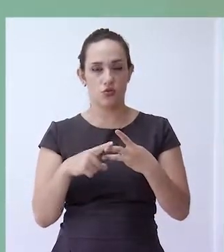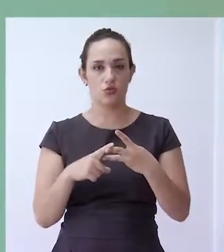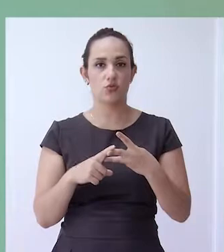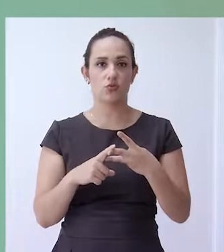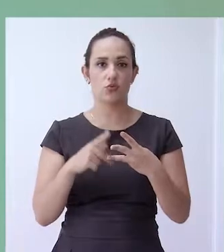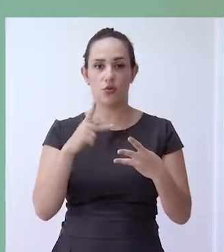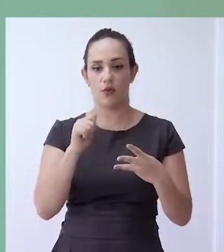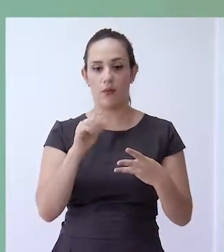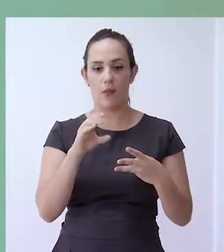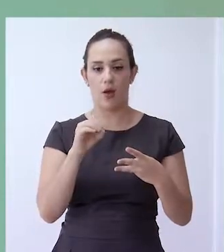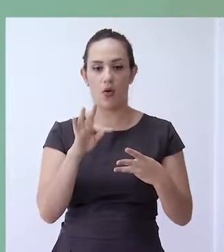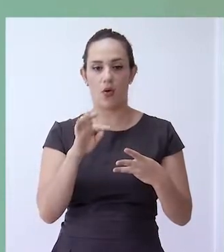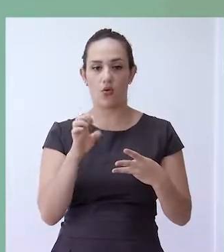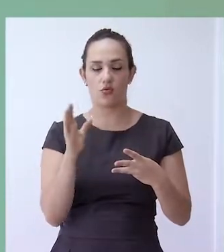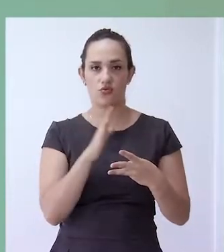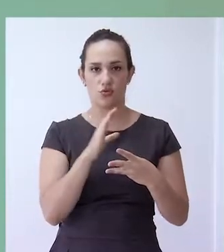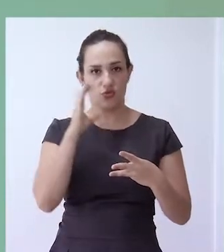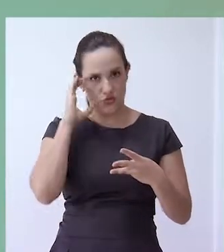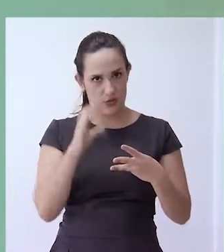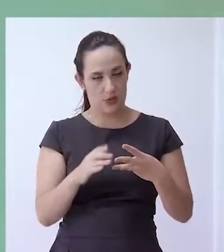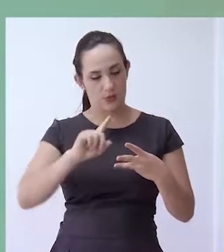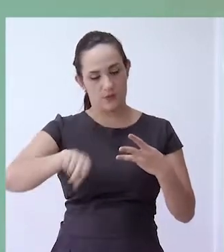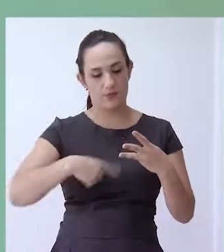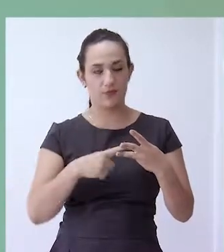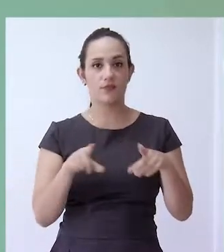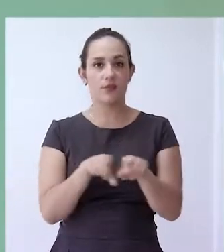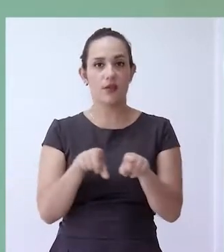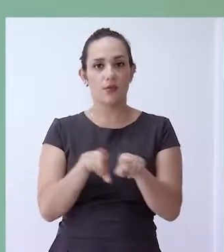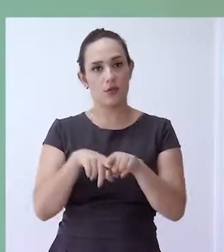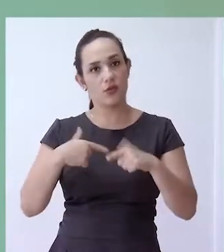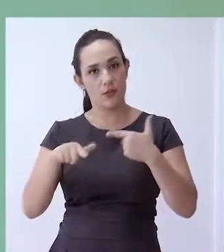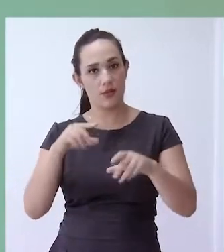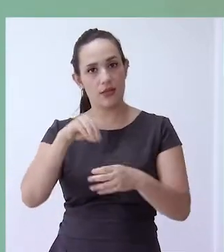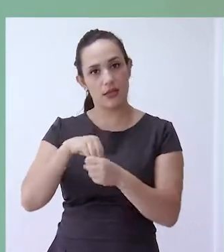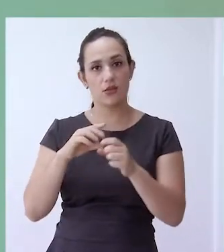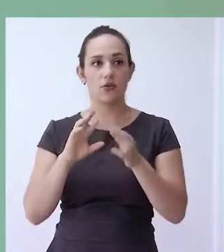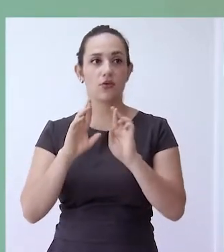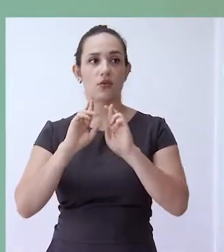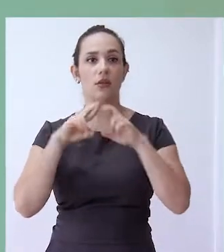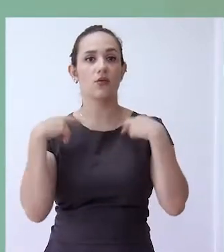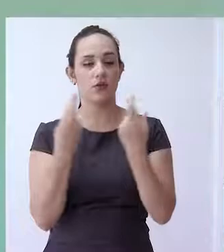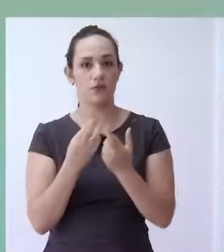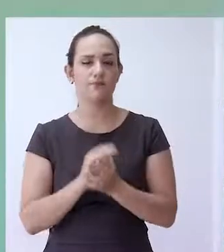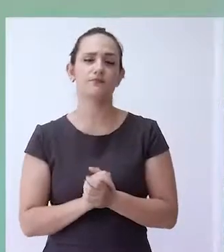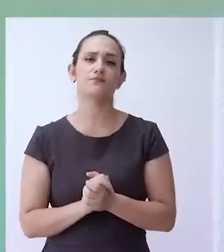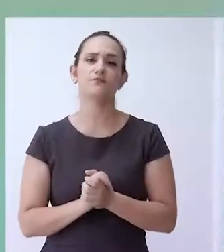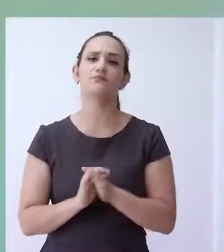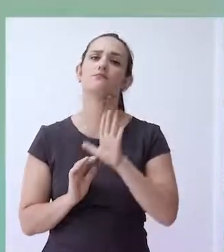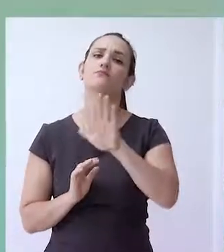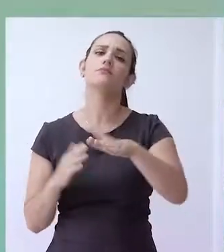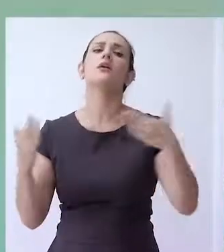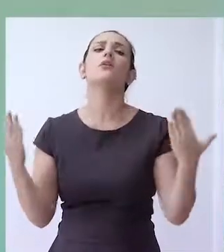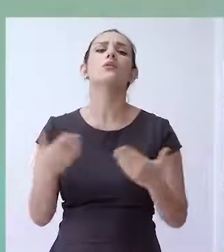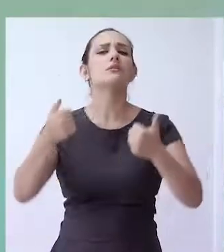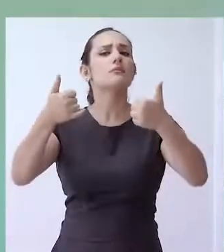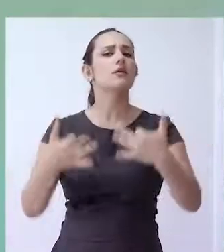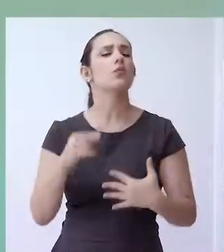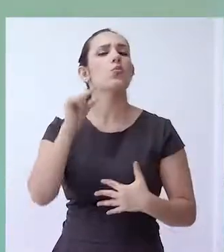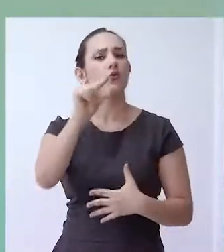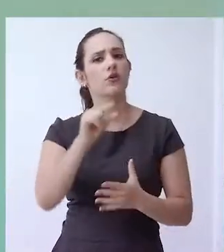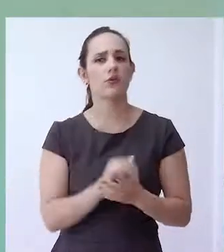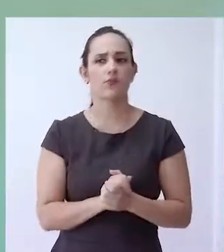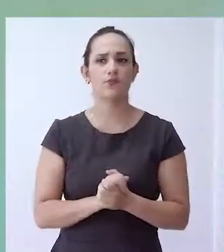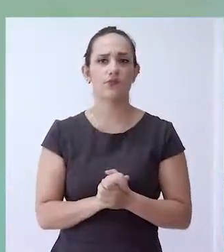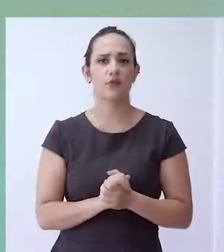pacote anticrime, e, em especial, também a atuação nas audiências de custódia. Já especificamente, então, sobre